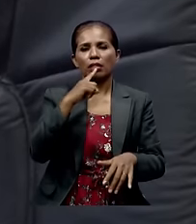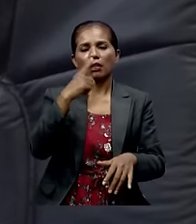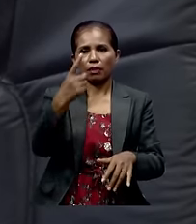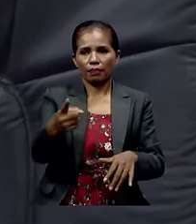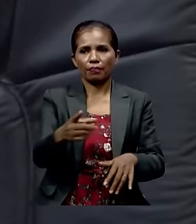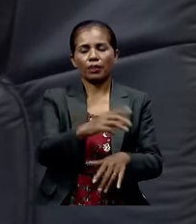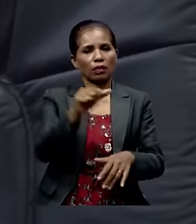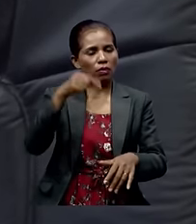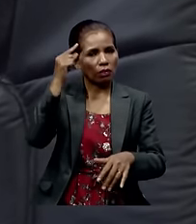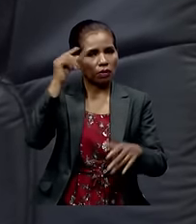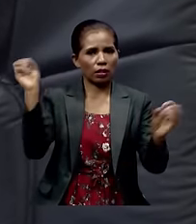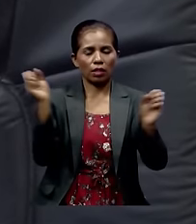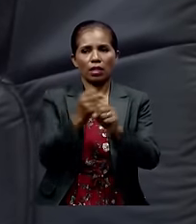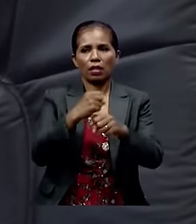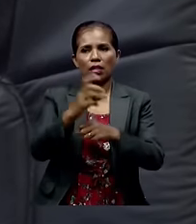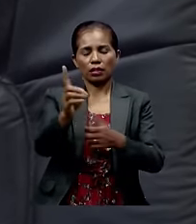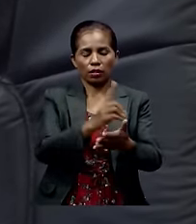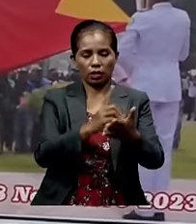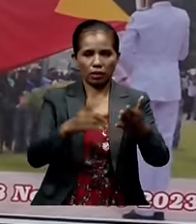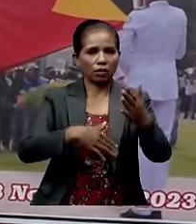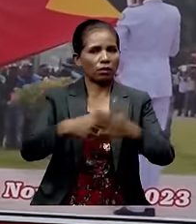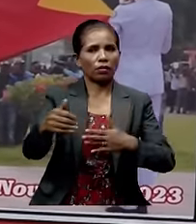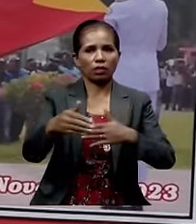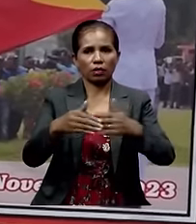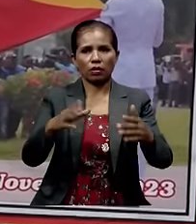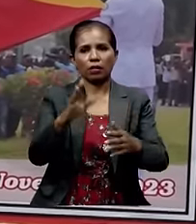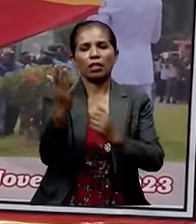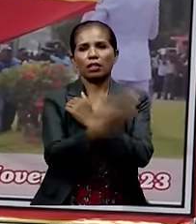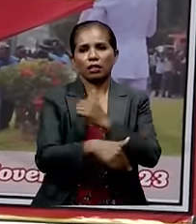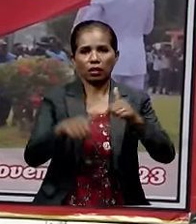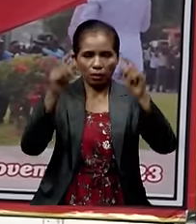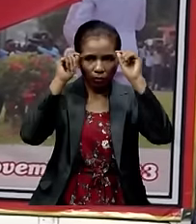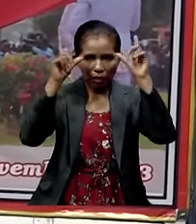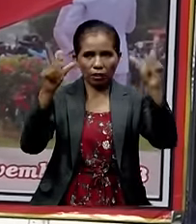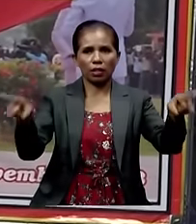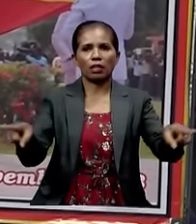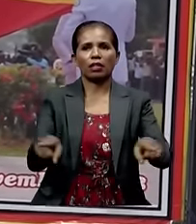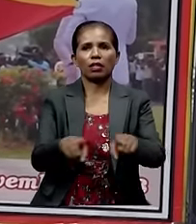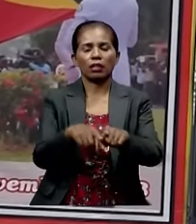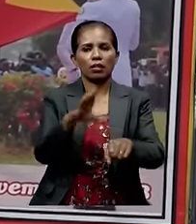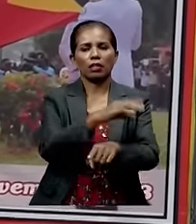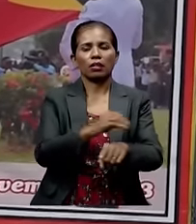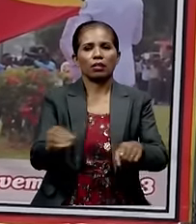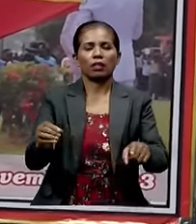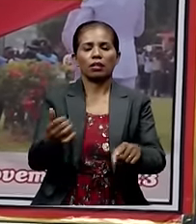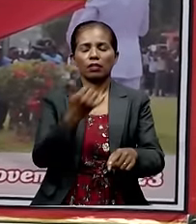Hatetem, governo lá halo discriminação para qualquer fundador na nação Timor-Leste, mas bem né, hanesa um falhanço